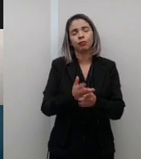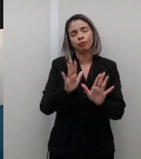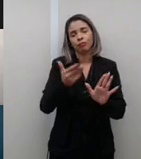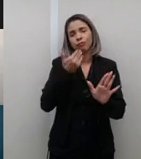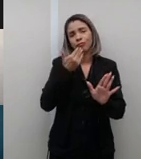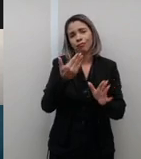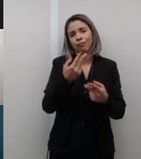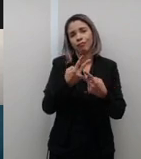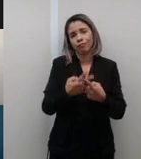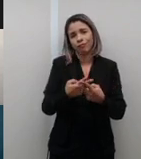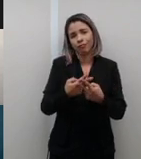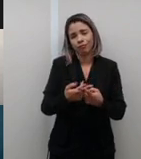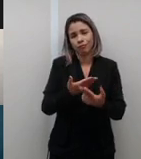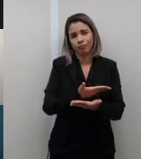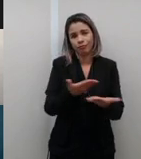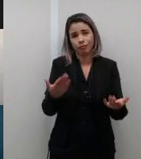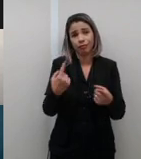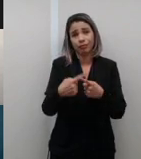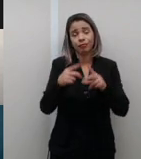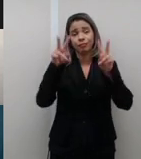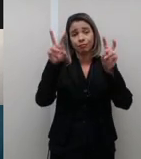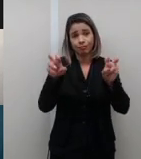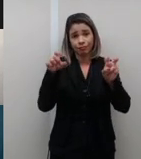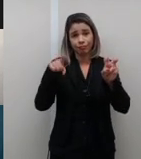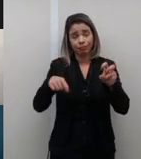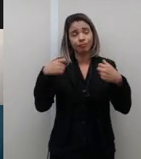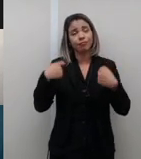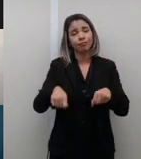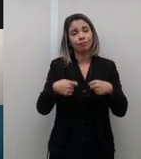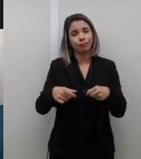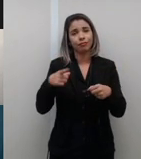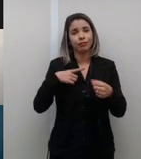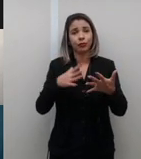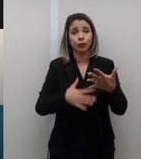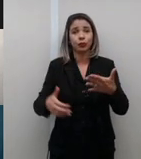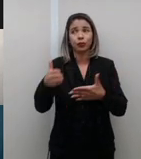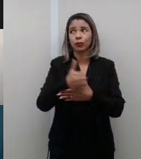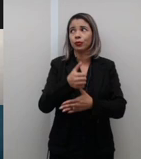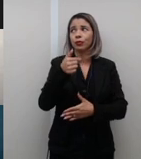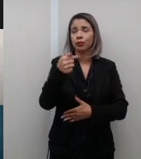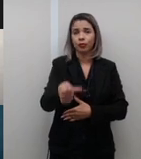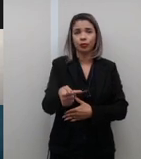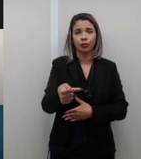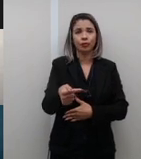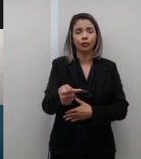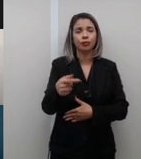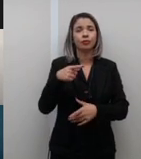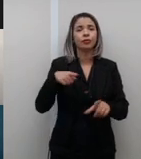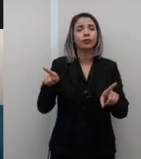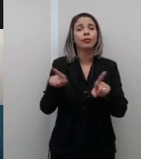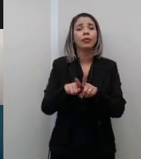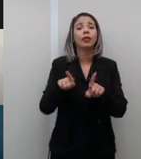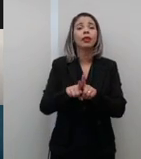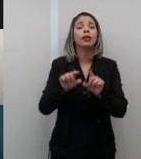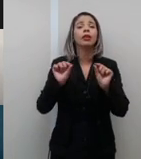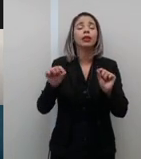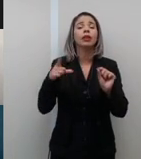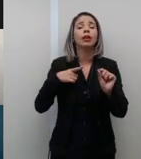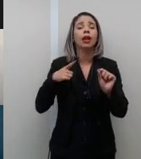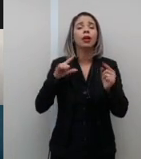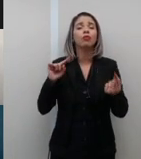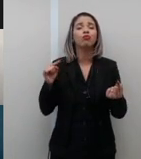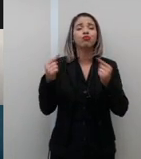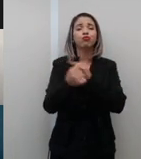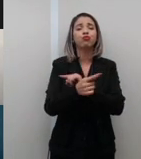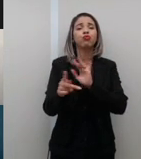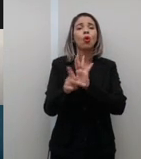que o tema requer que é justamente a aplicação da súmula 7 que eu apliquei contra a controvérsia sobre demolição das construções à